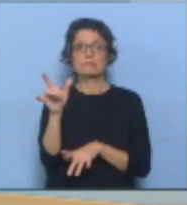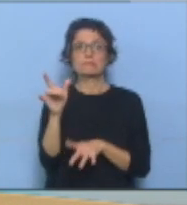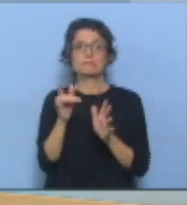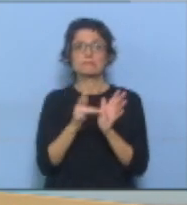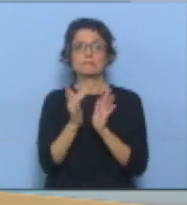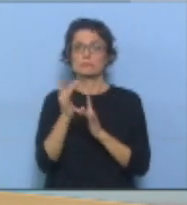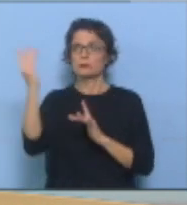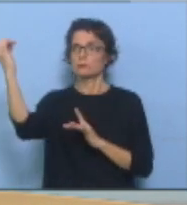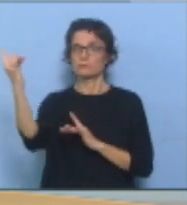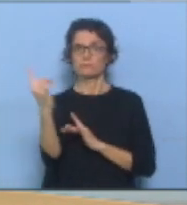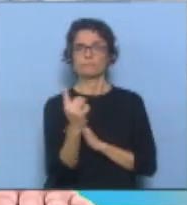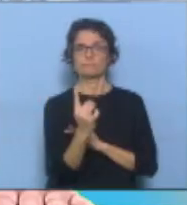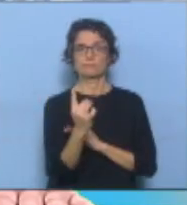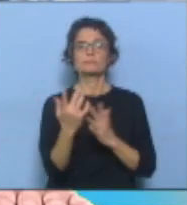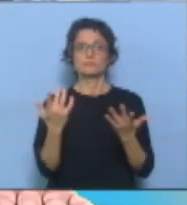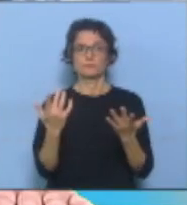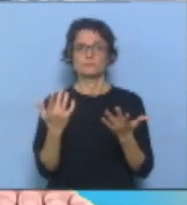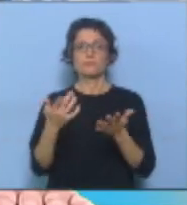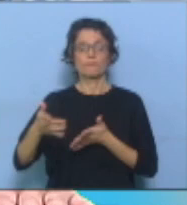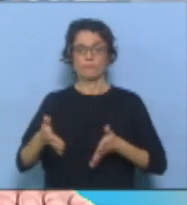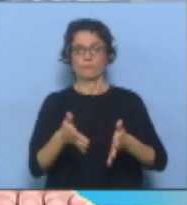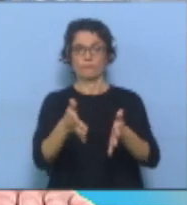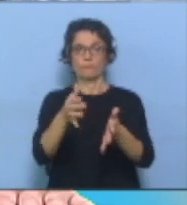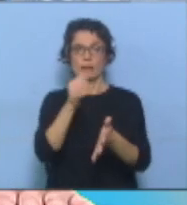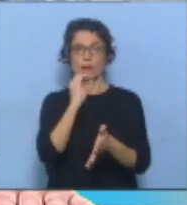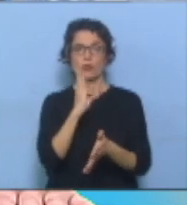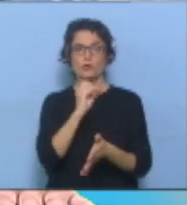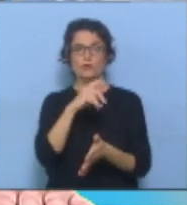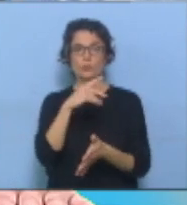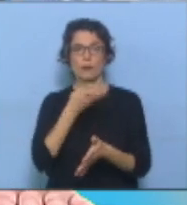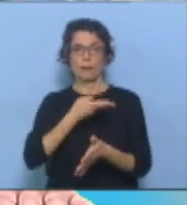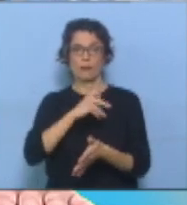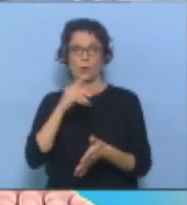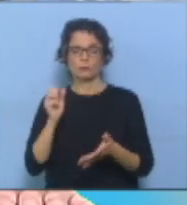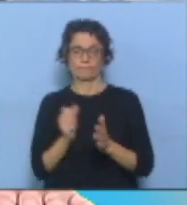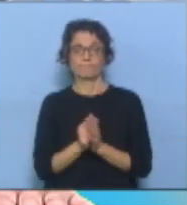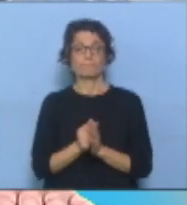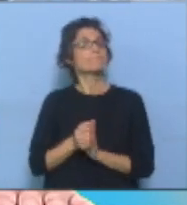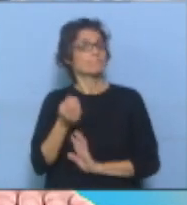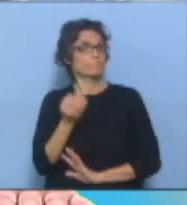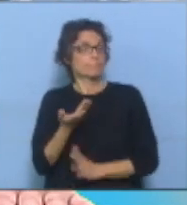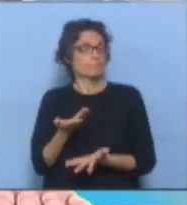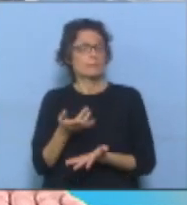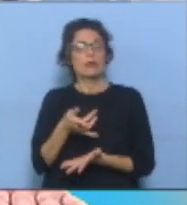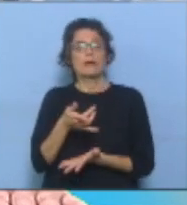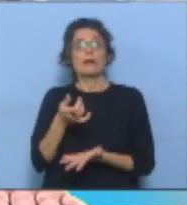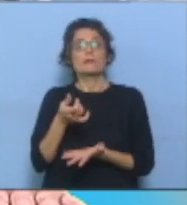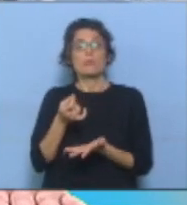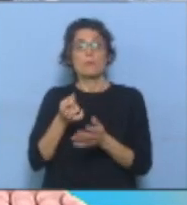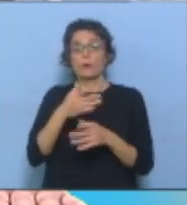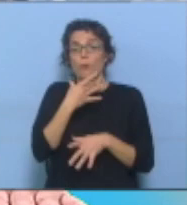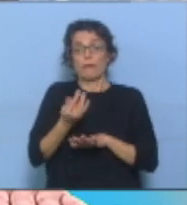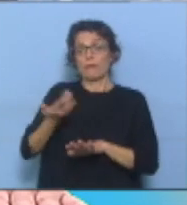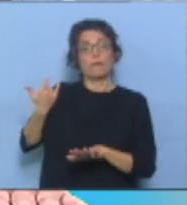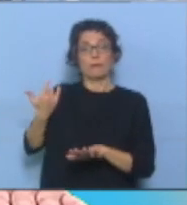Jordão. Pois, nós tivemos há pouco tempo o Natal, não é? E de repente passámos